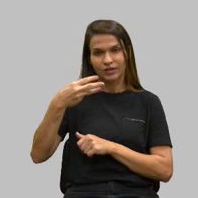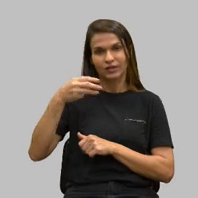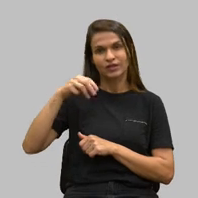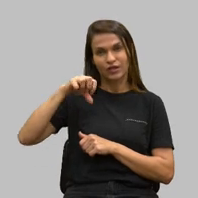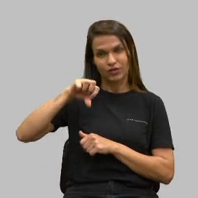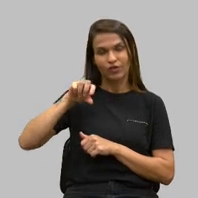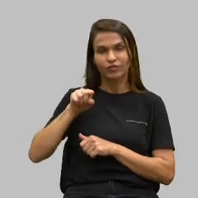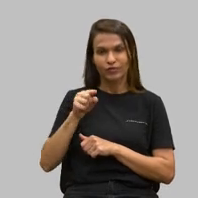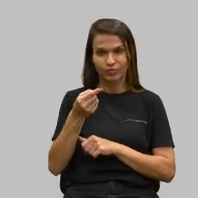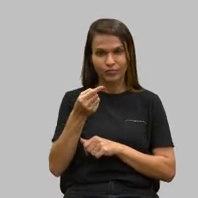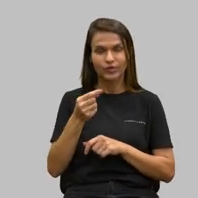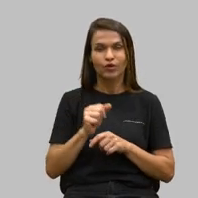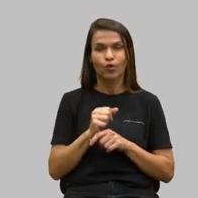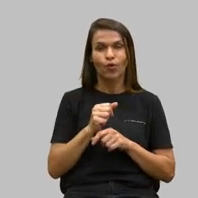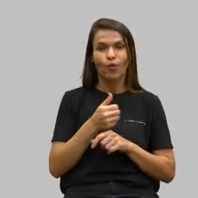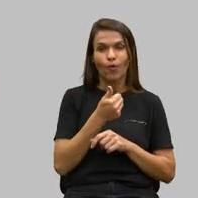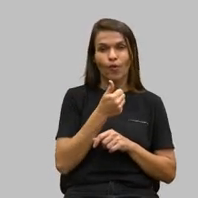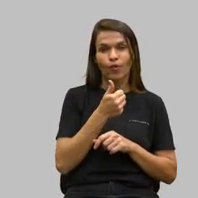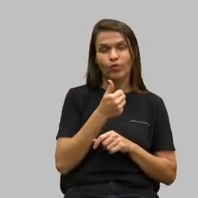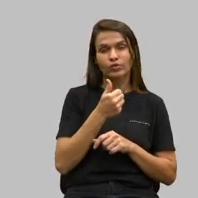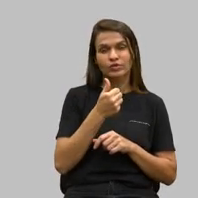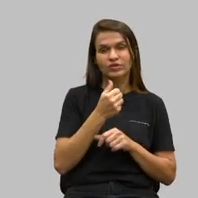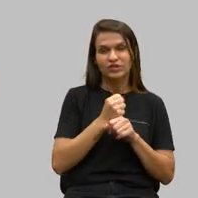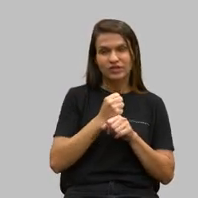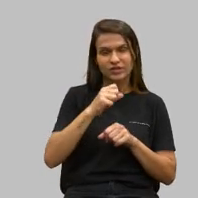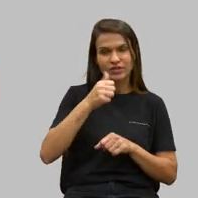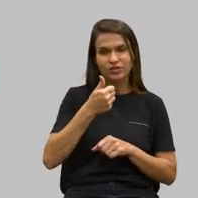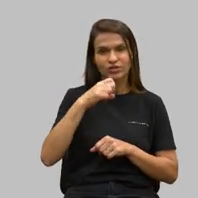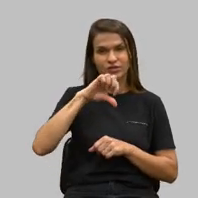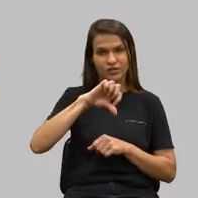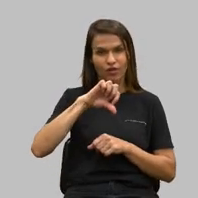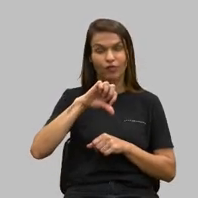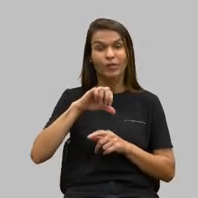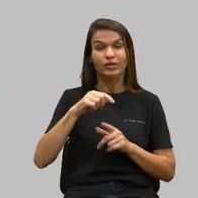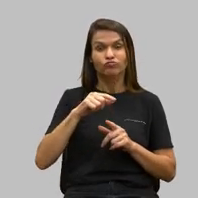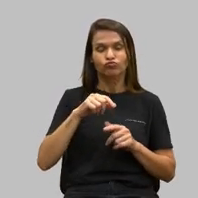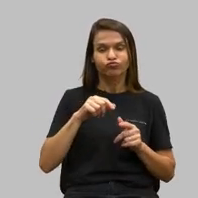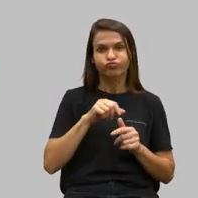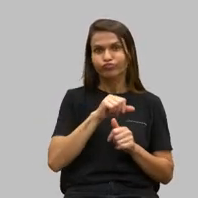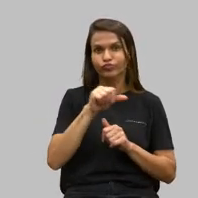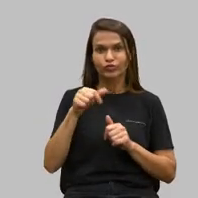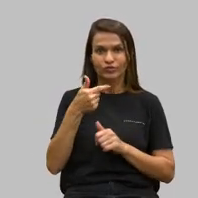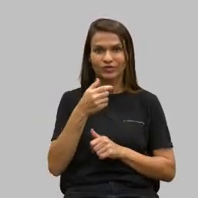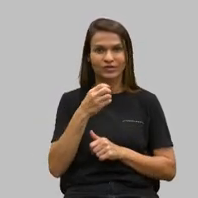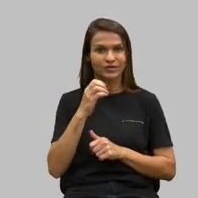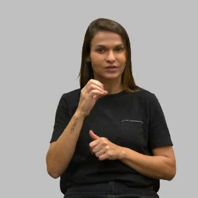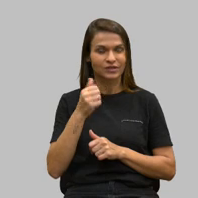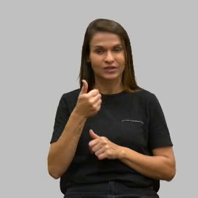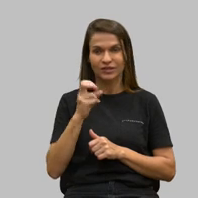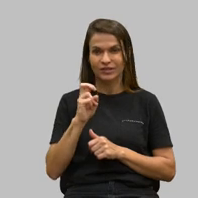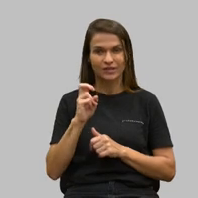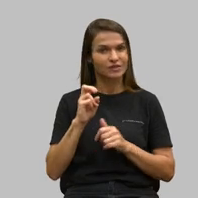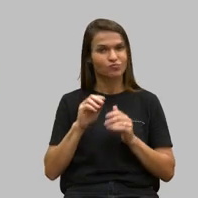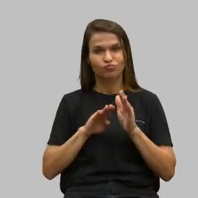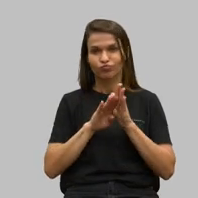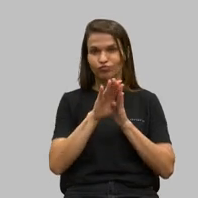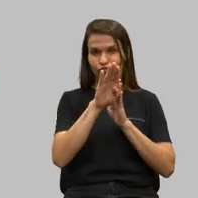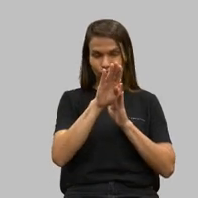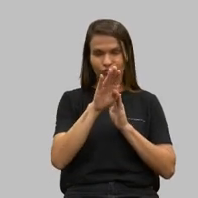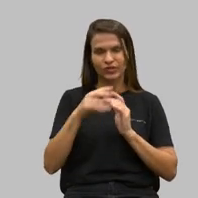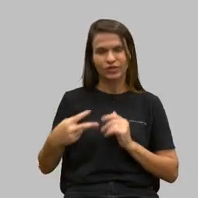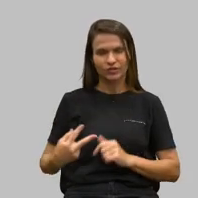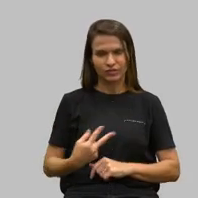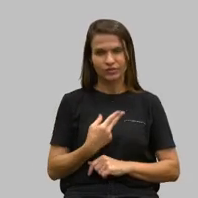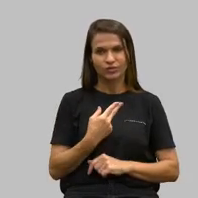19 tinha sido o melhor ano histórico, fomos para 215 mil cirurgias. É um aumento muito grande. Tem cirurgias ali,